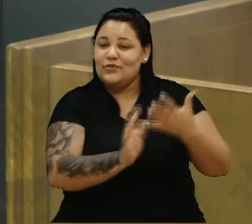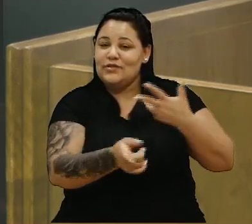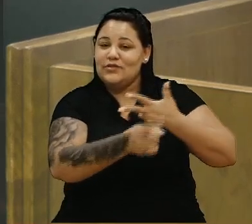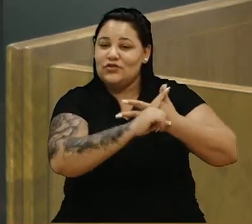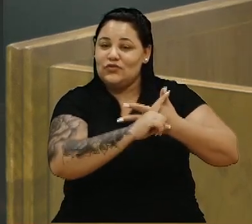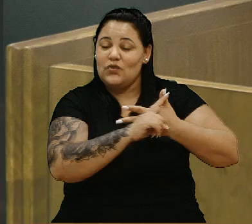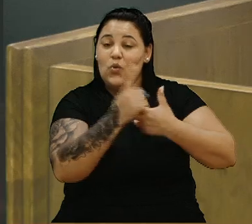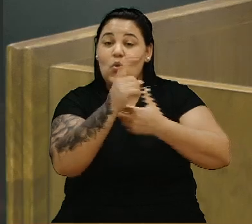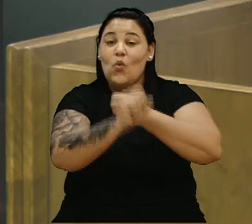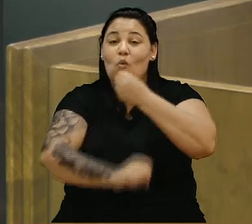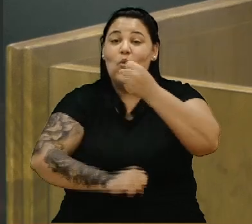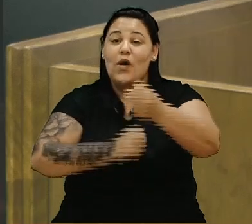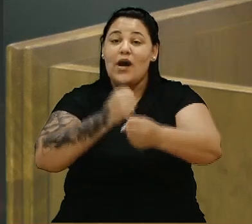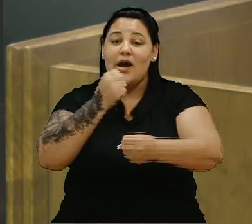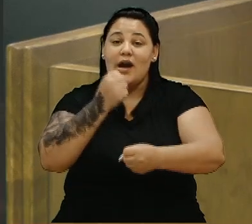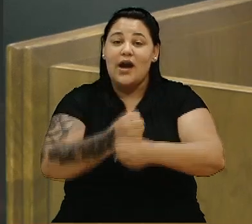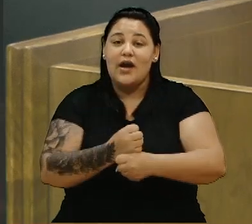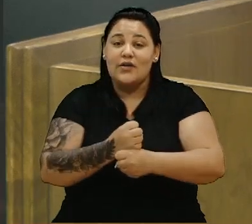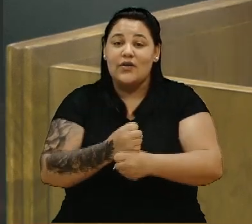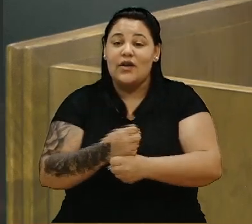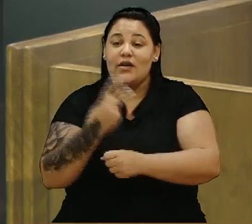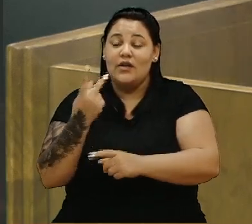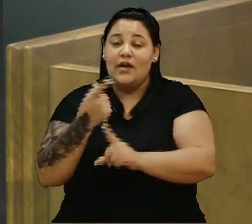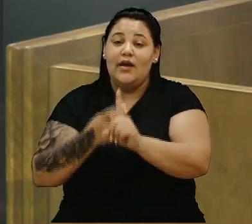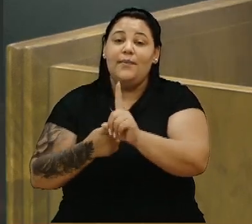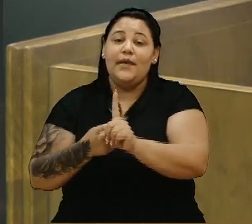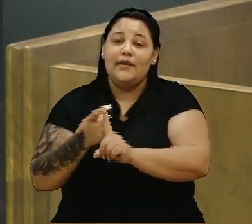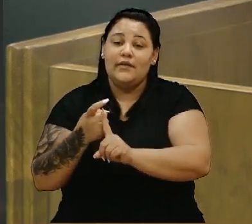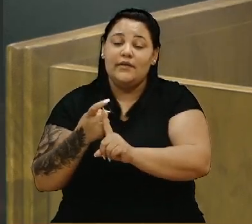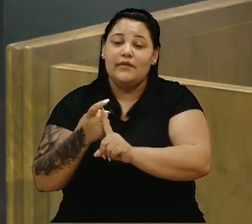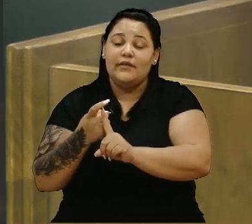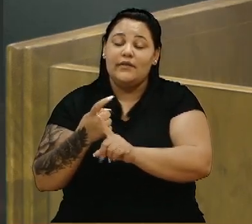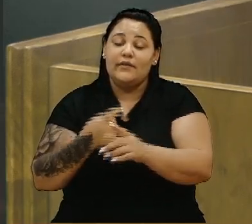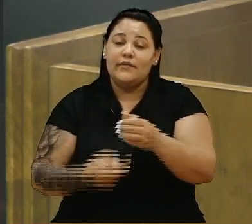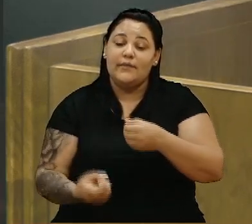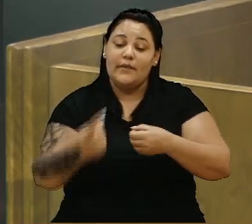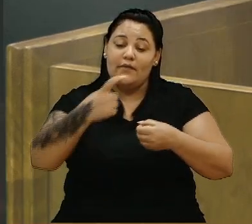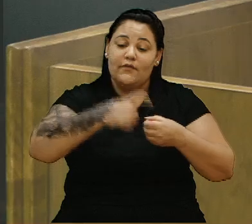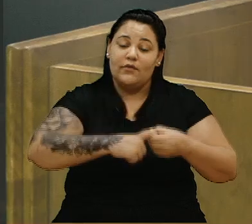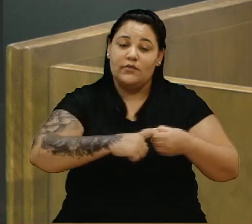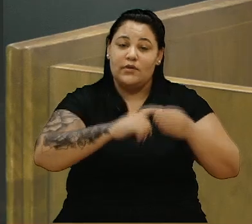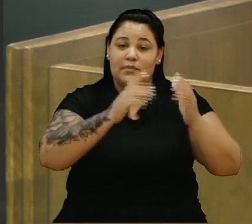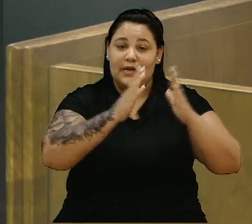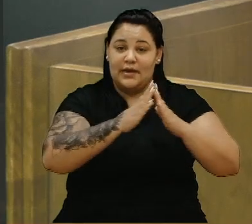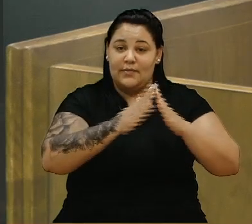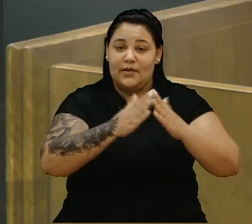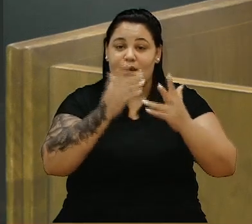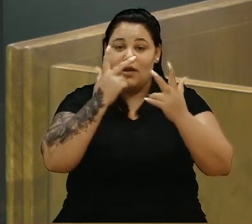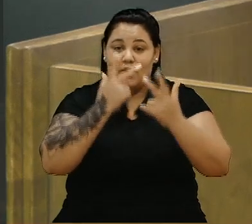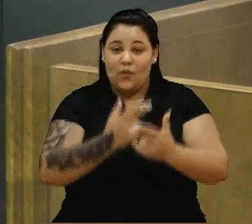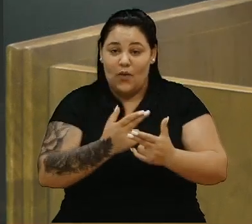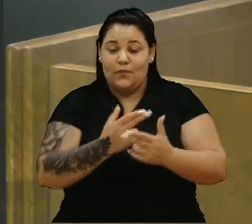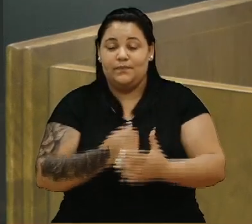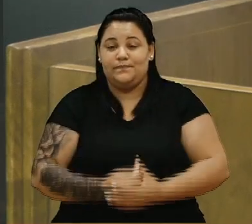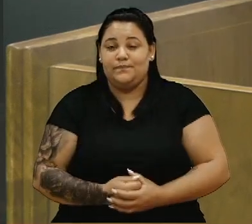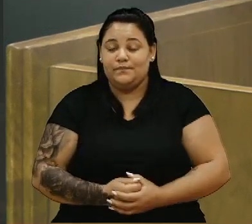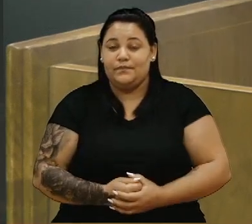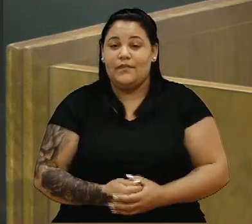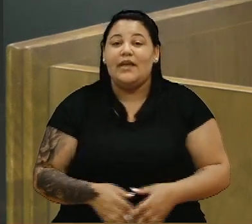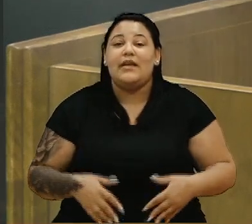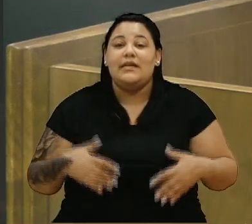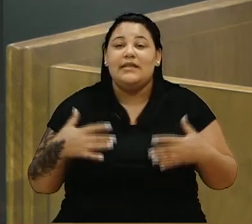1 ano e 2 meses para retornar para essa casa igual como chegou lá. Então, isso assim, ó,